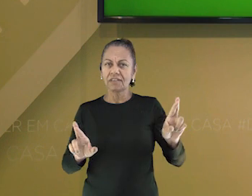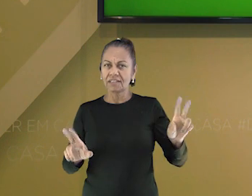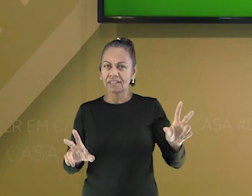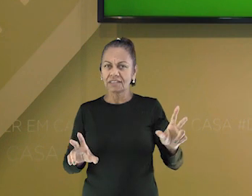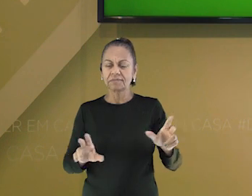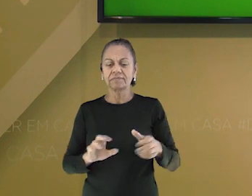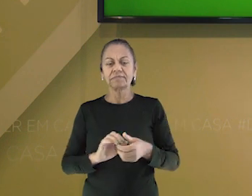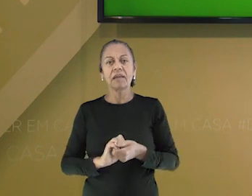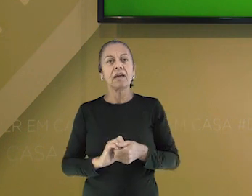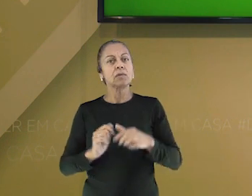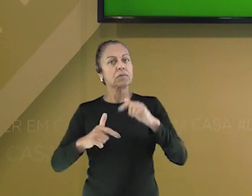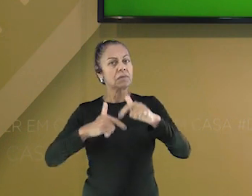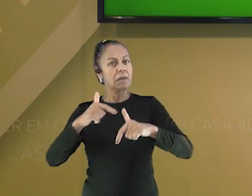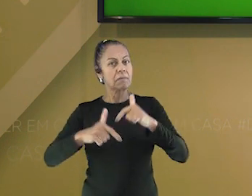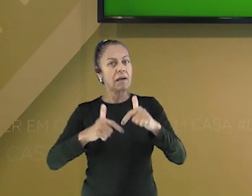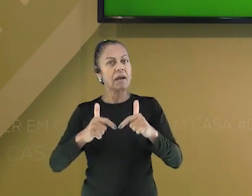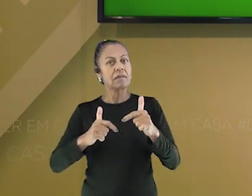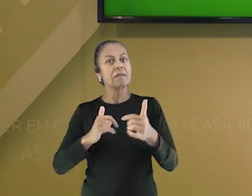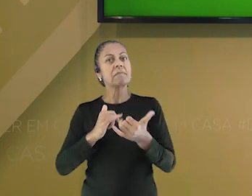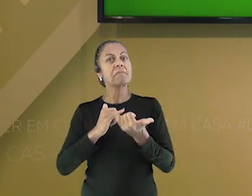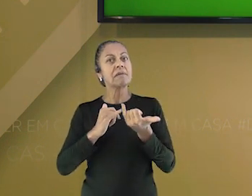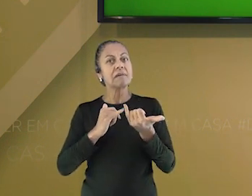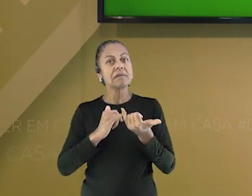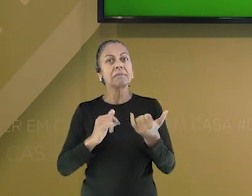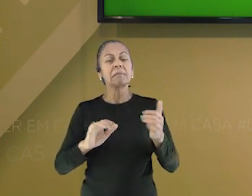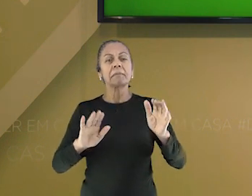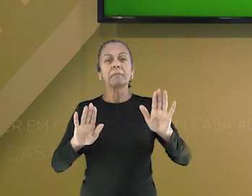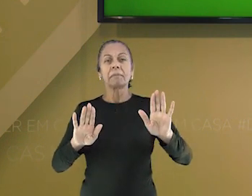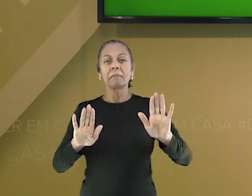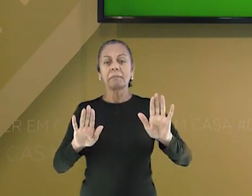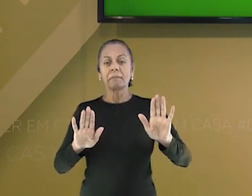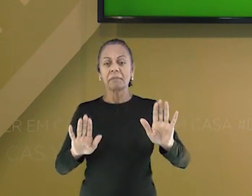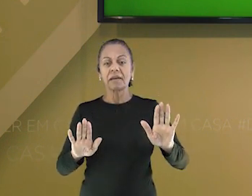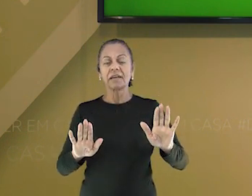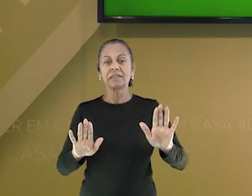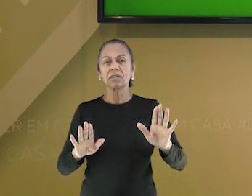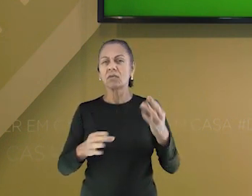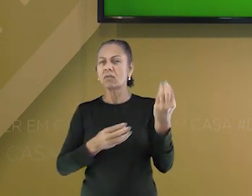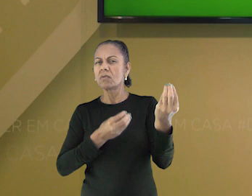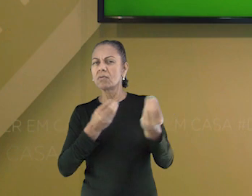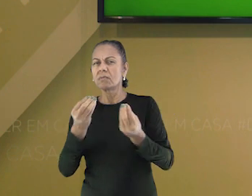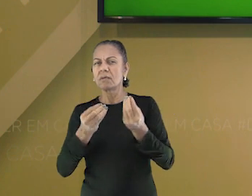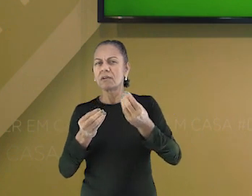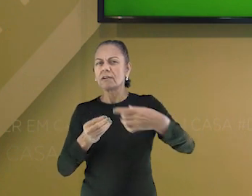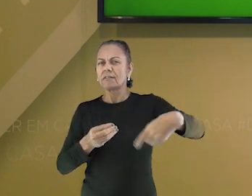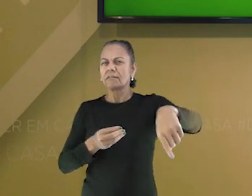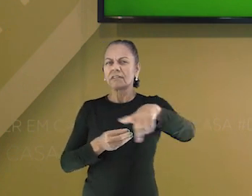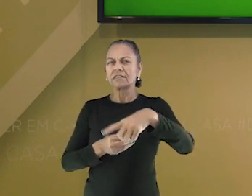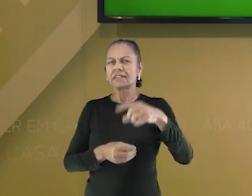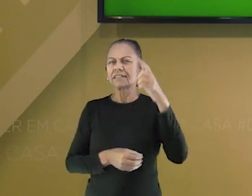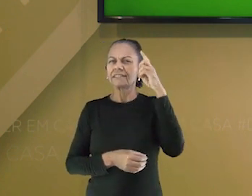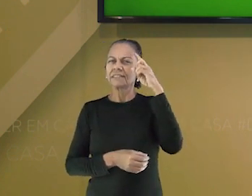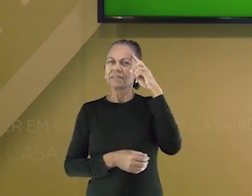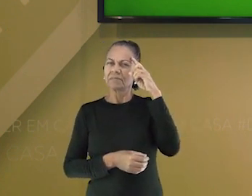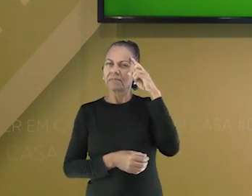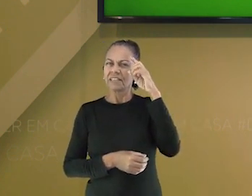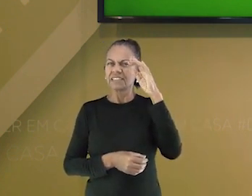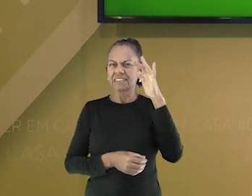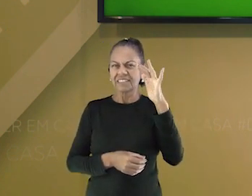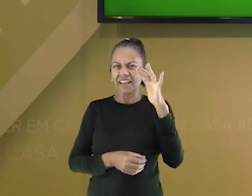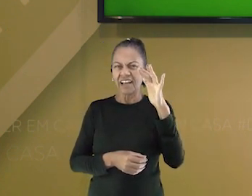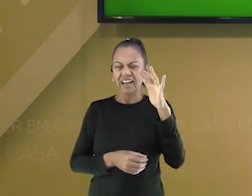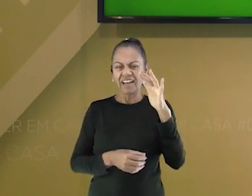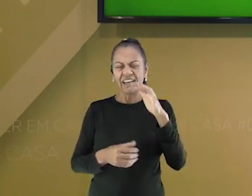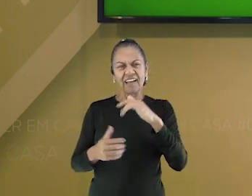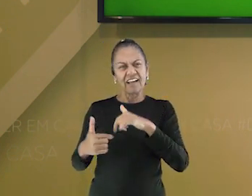claro que a gente está falando de trabalhos semelhantes, mas depois de eu ter dito isso, você consegue imaginar os dois sendo feitos da